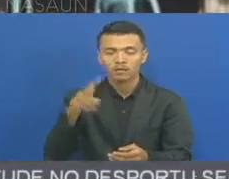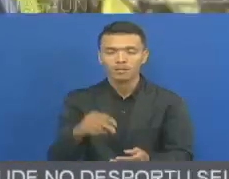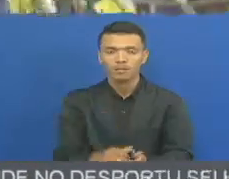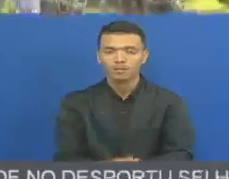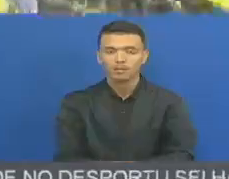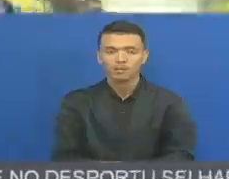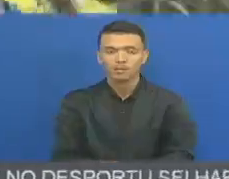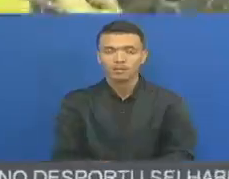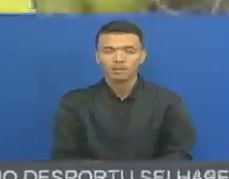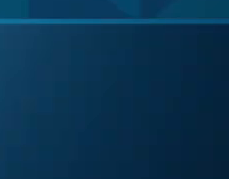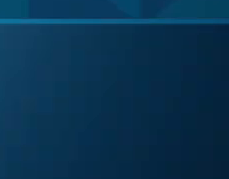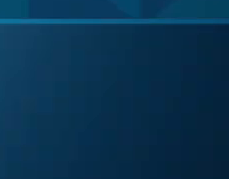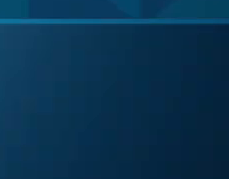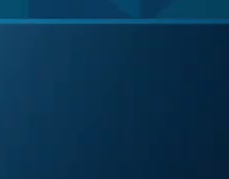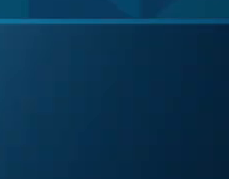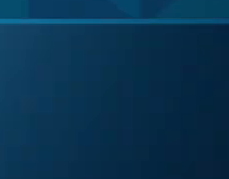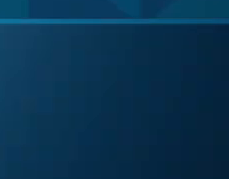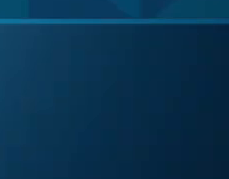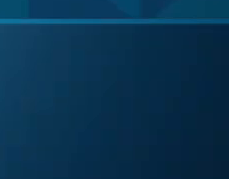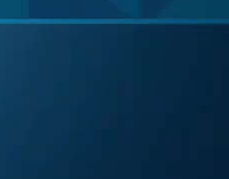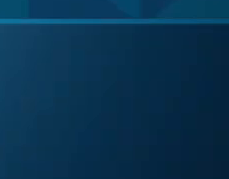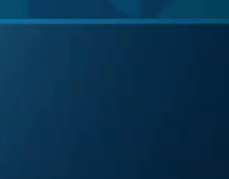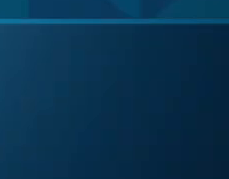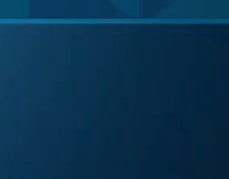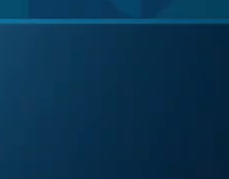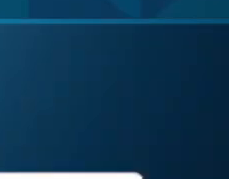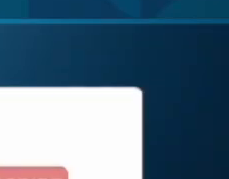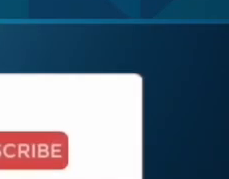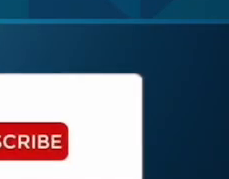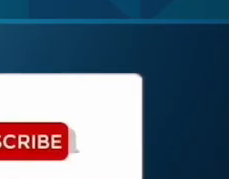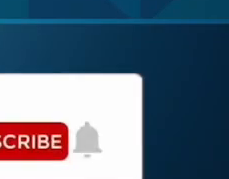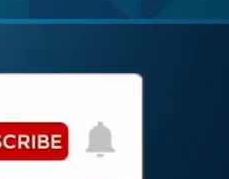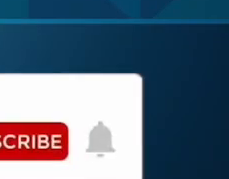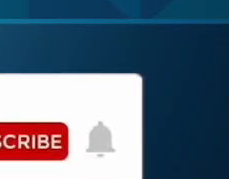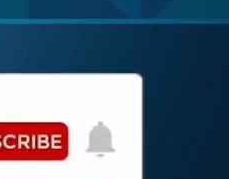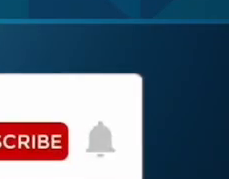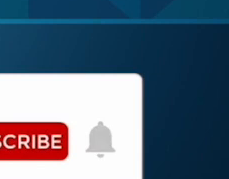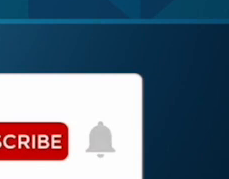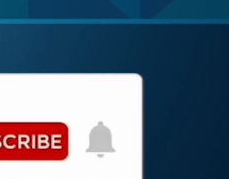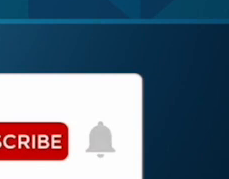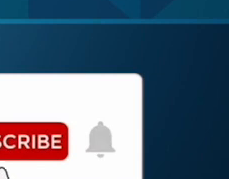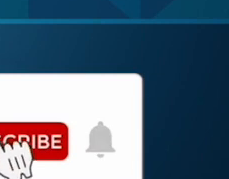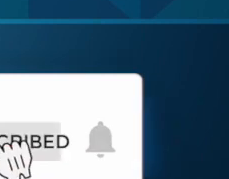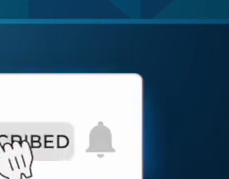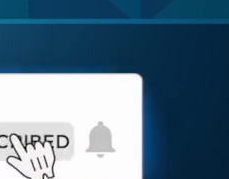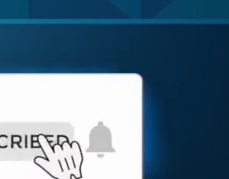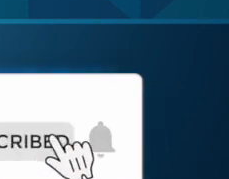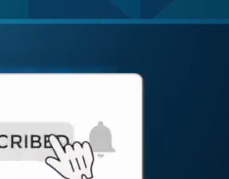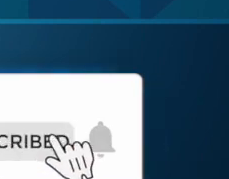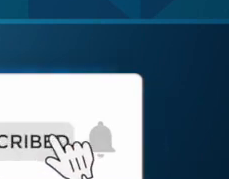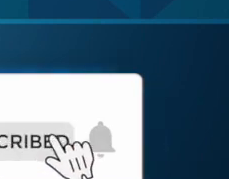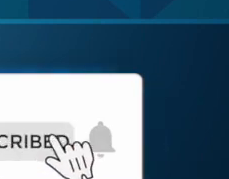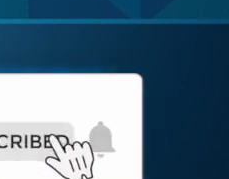ba RTTL. Atu hetang informasaun faktuais no atuais, keta haluha inscreva